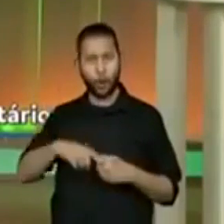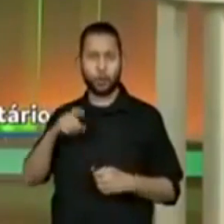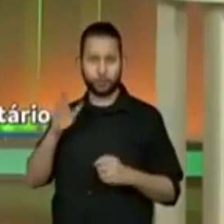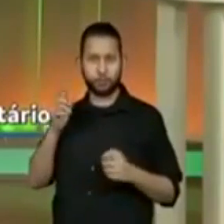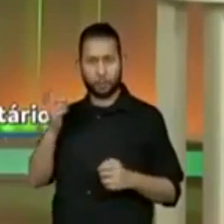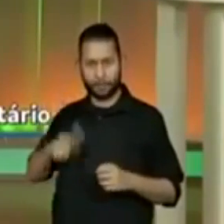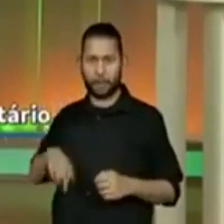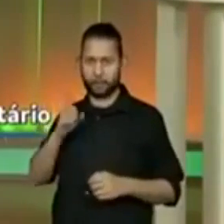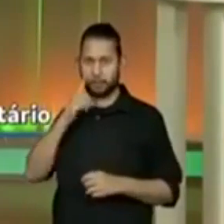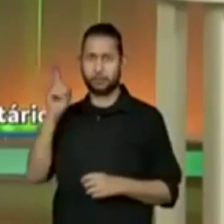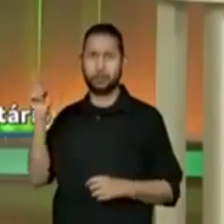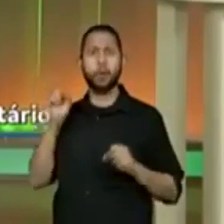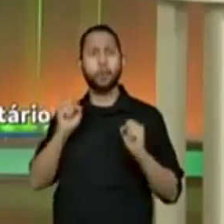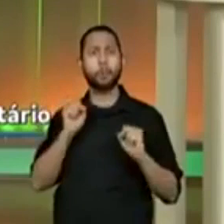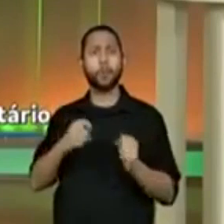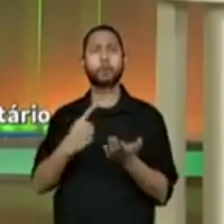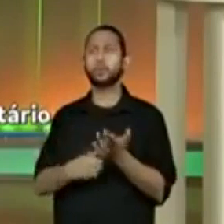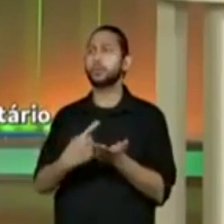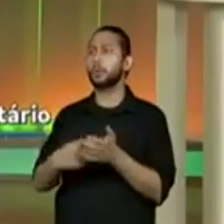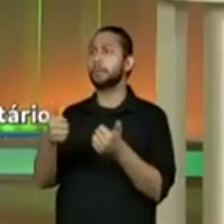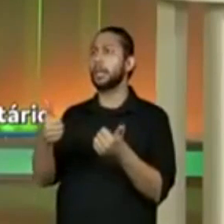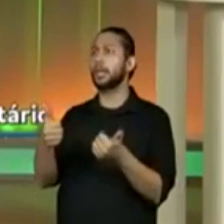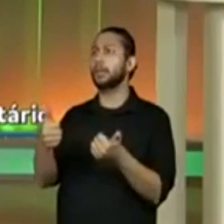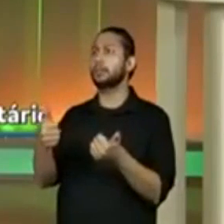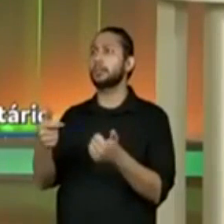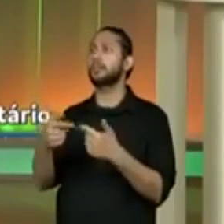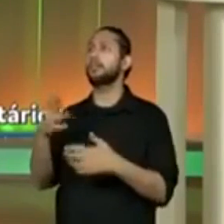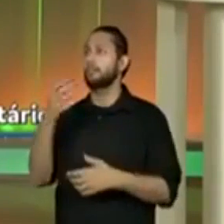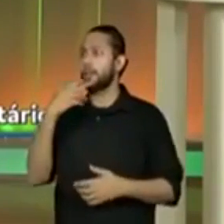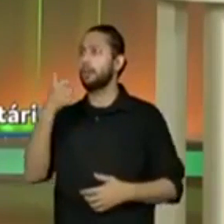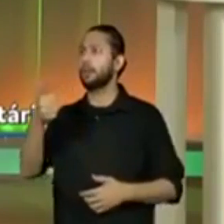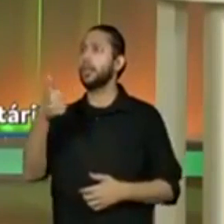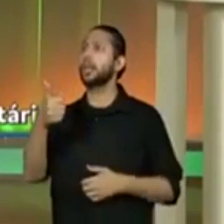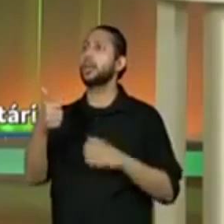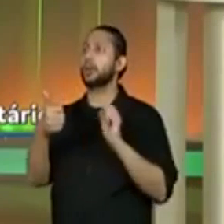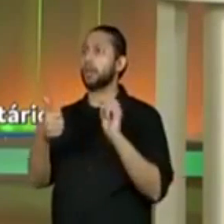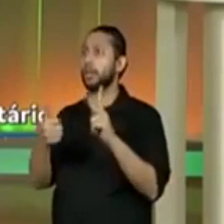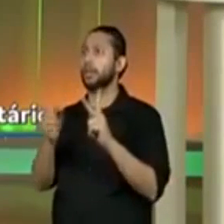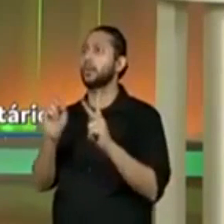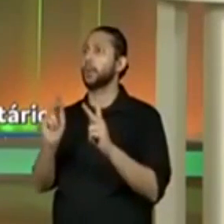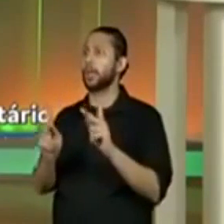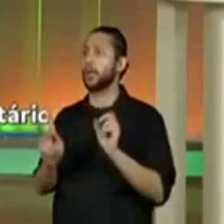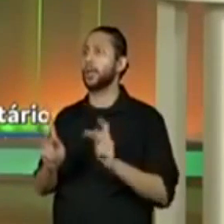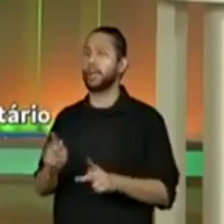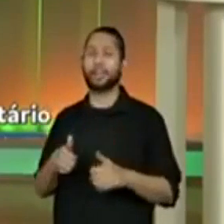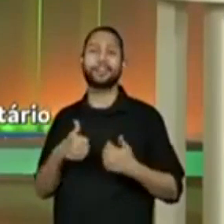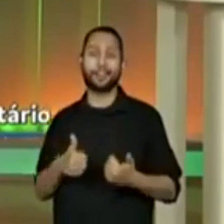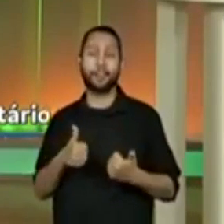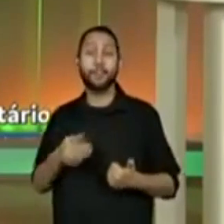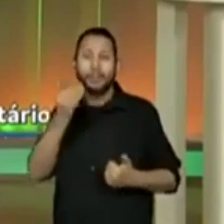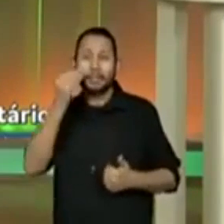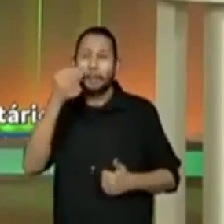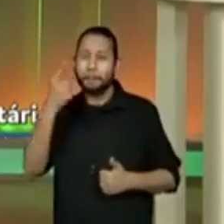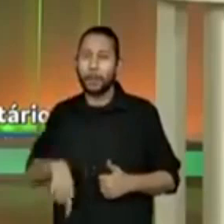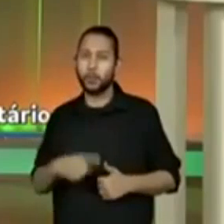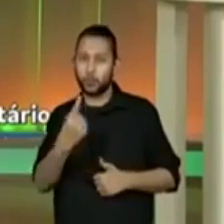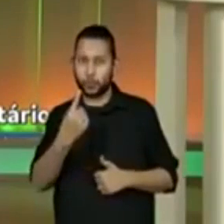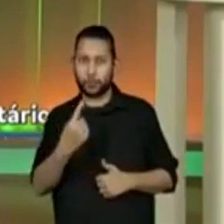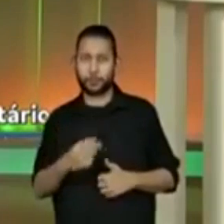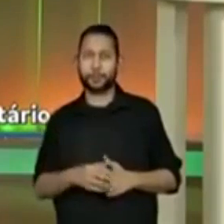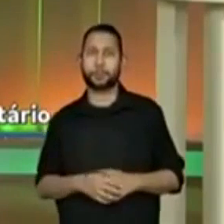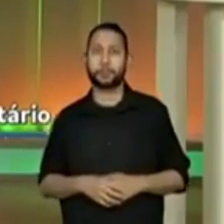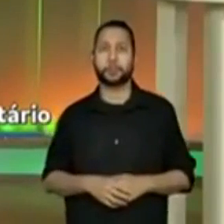assunto outras vezes. Pode ser, pessoal? E aí? Ó, a Heloísa falou que tá ok. Então, ótimo. Mas vamos tentar fazer mais um aqui,